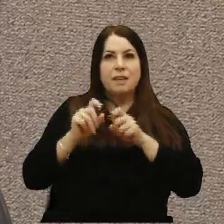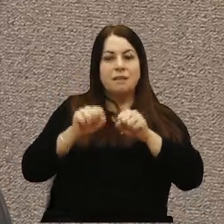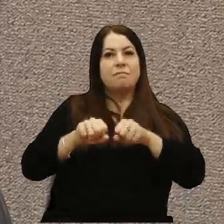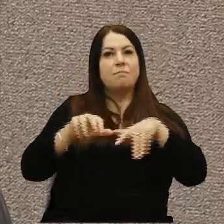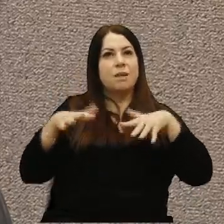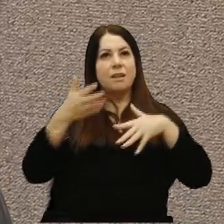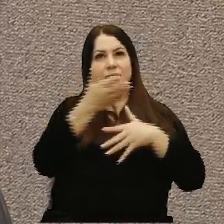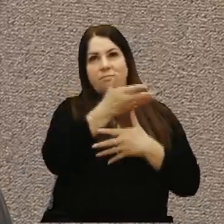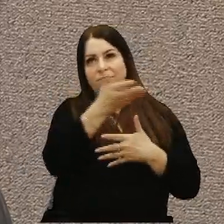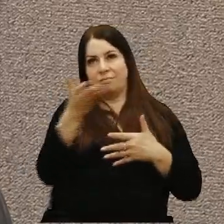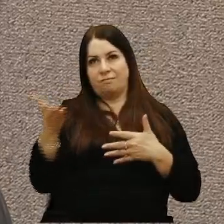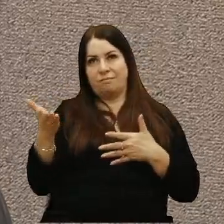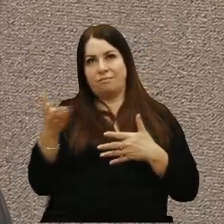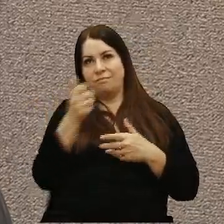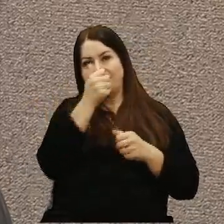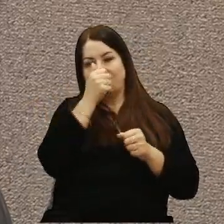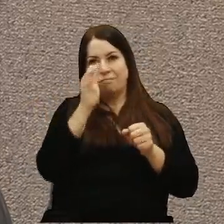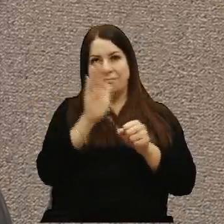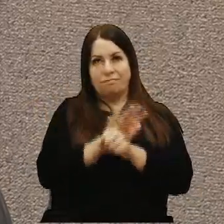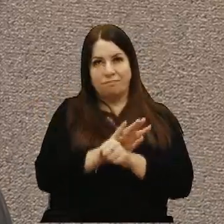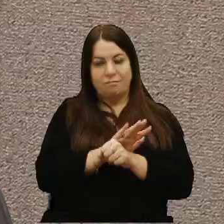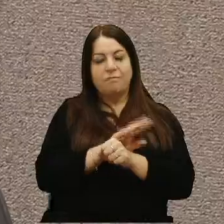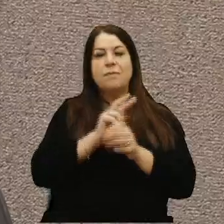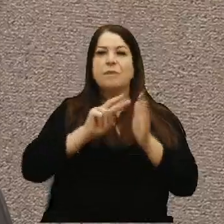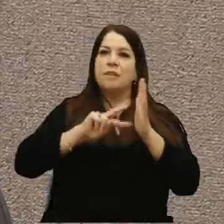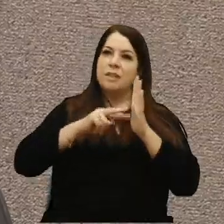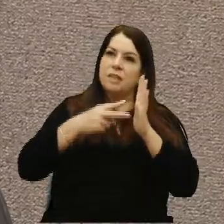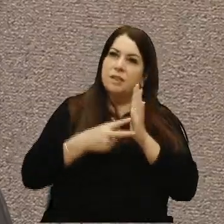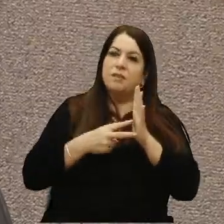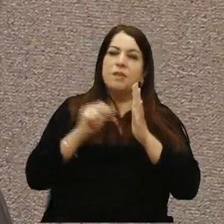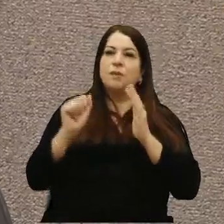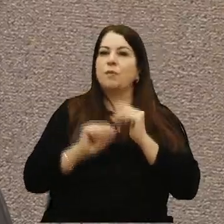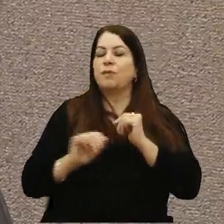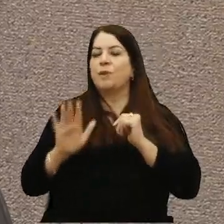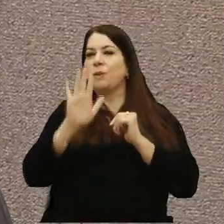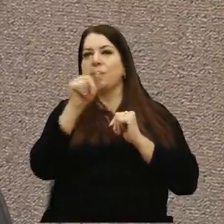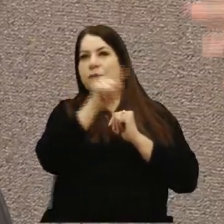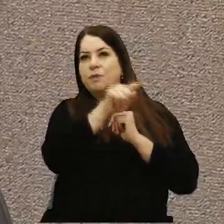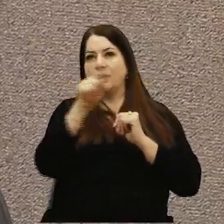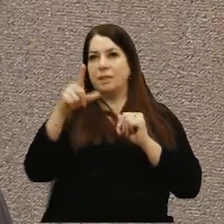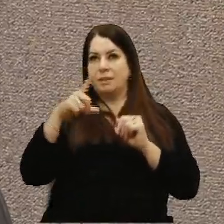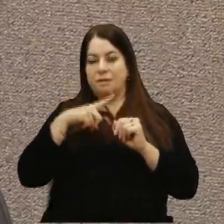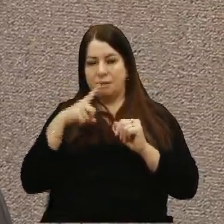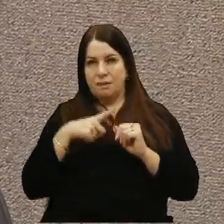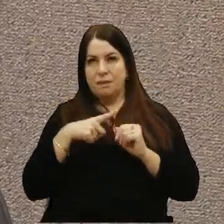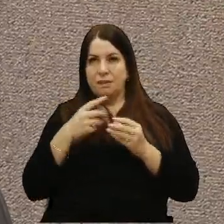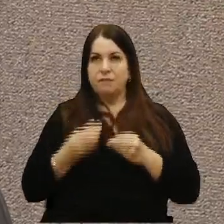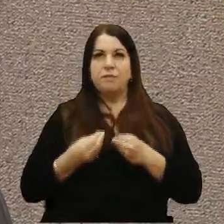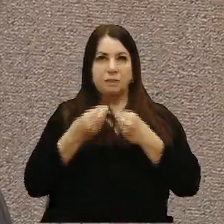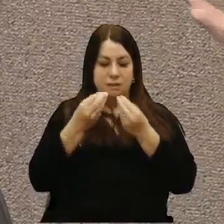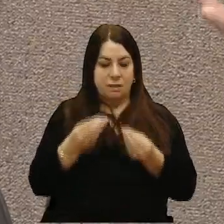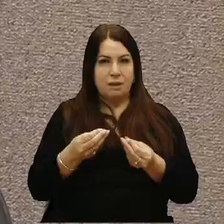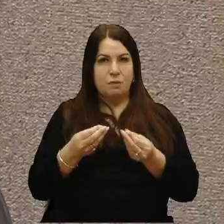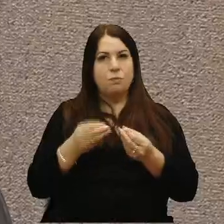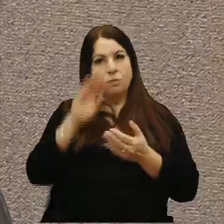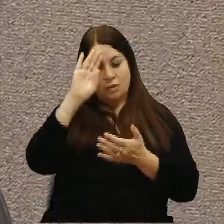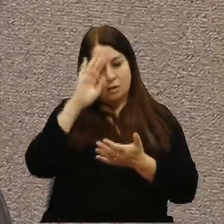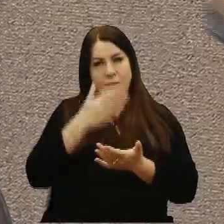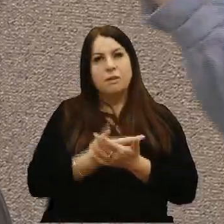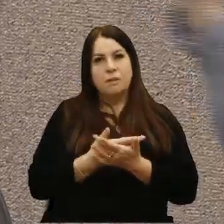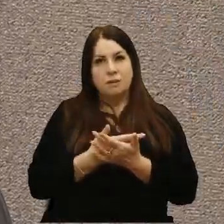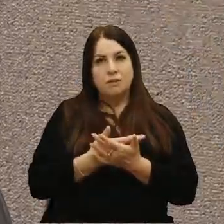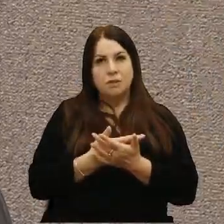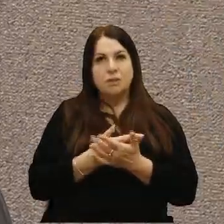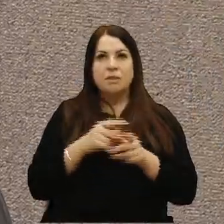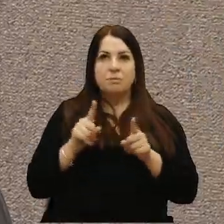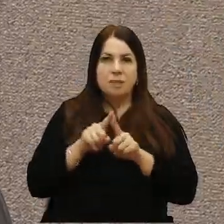assim, cheio, o que significa a valorização que vocês têm, que vocês dão aquilo que se acredita,